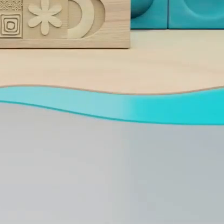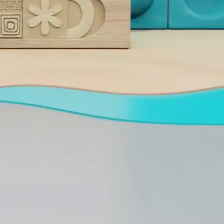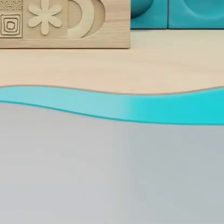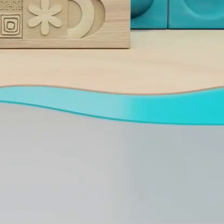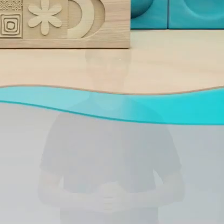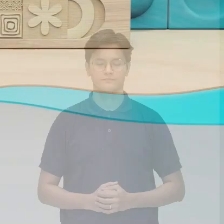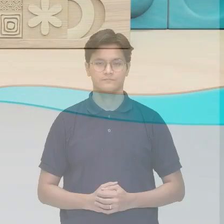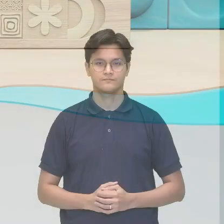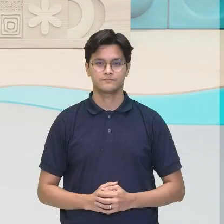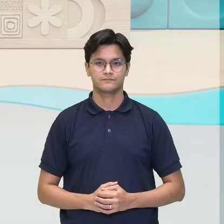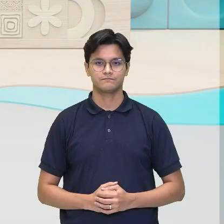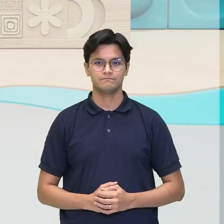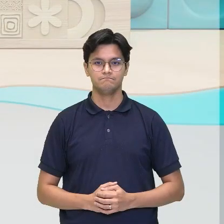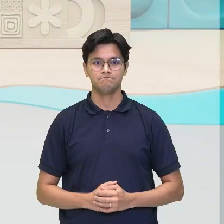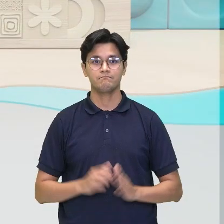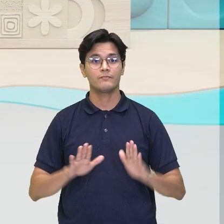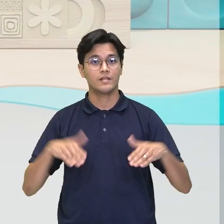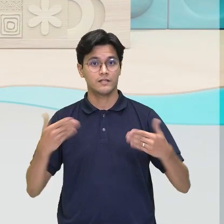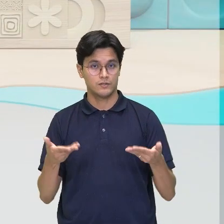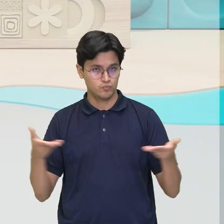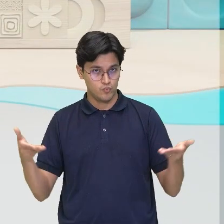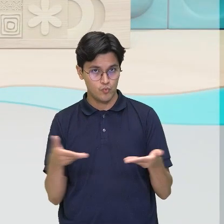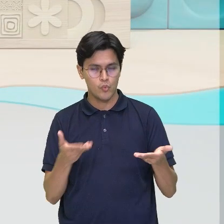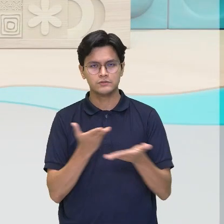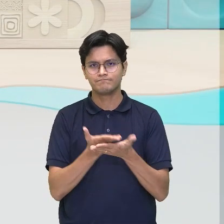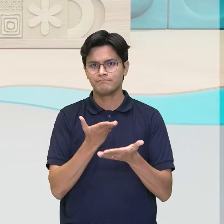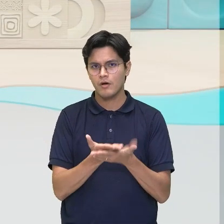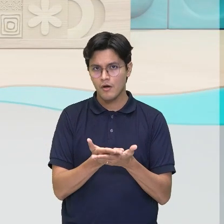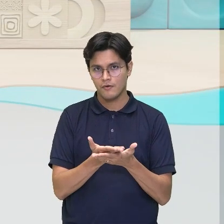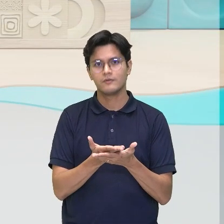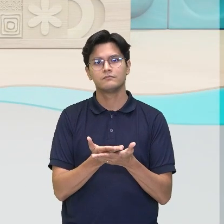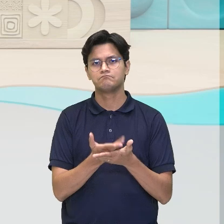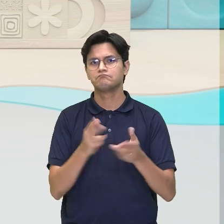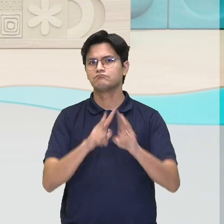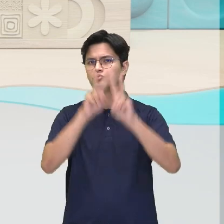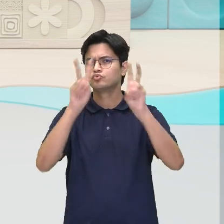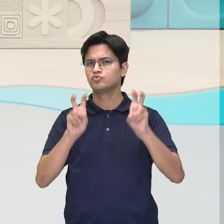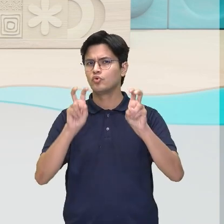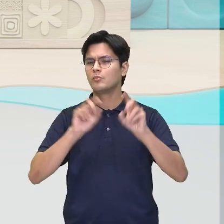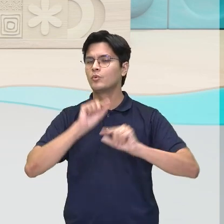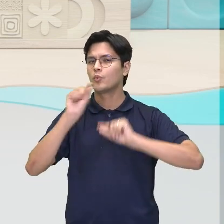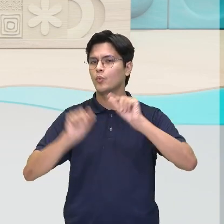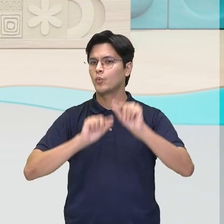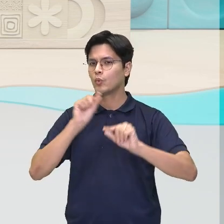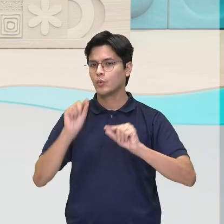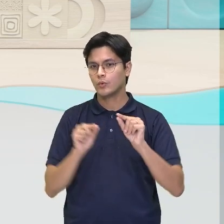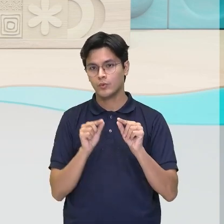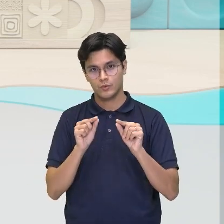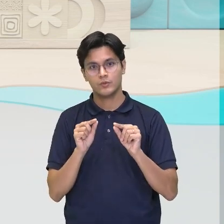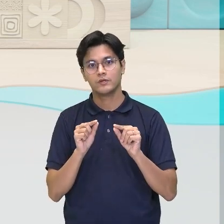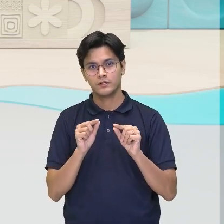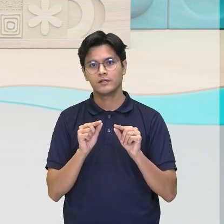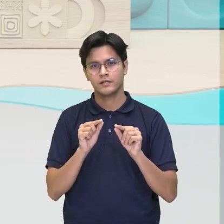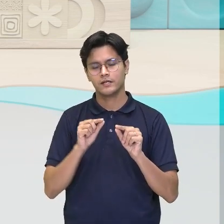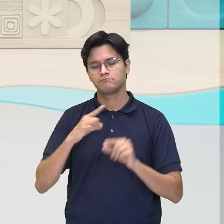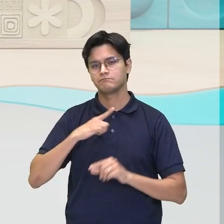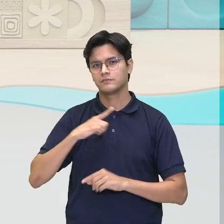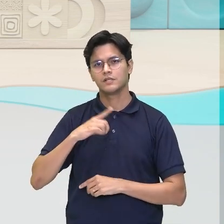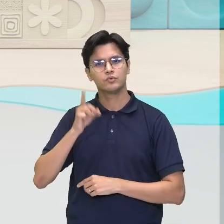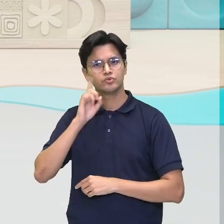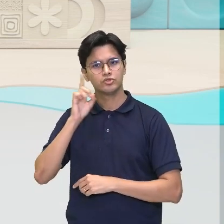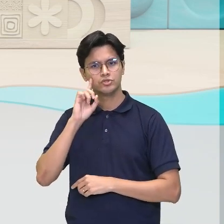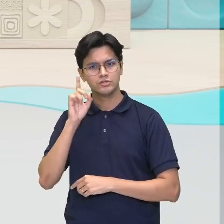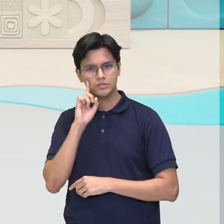Muito bem, então a nossa aula de hoje envolve um mundo que está presente no cotidiano de